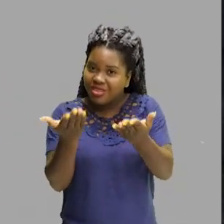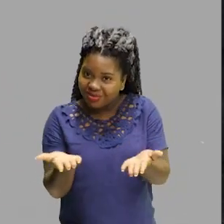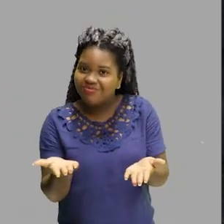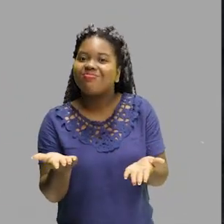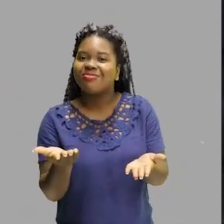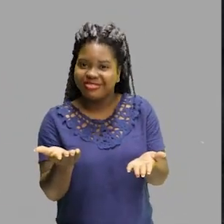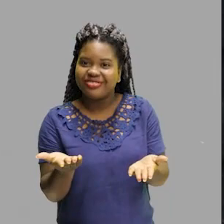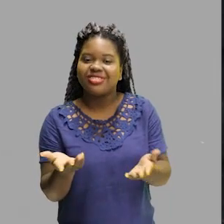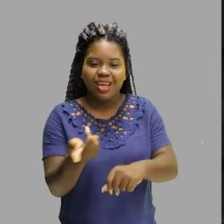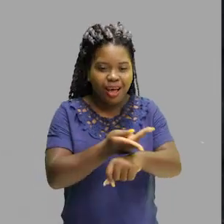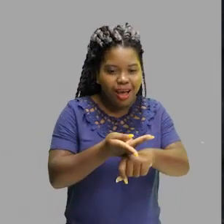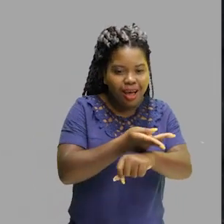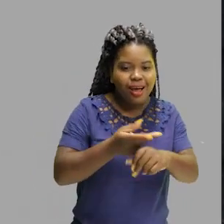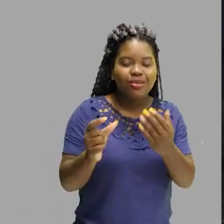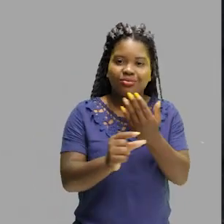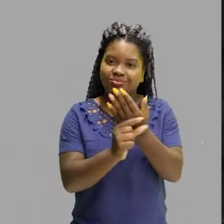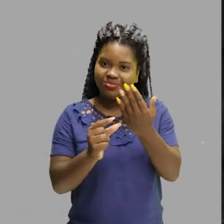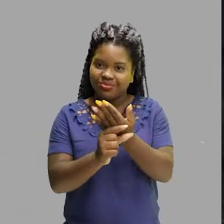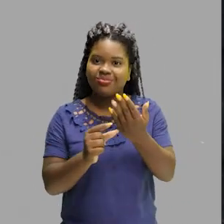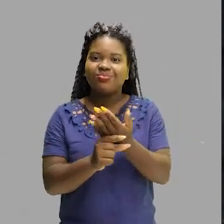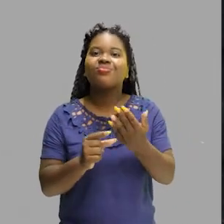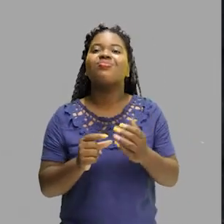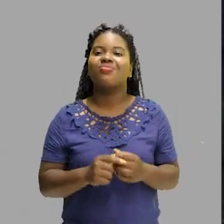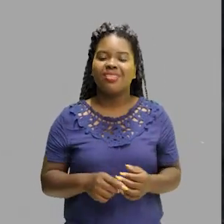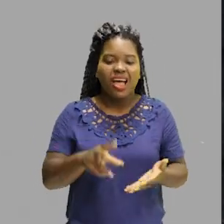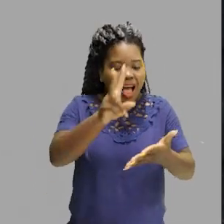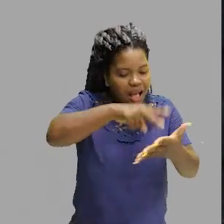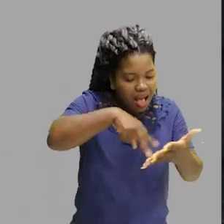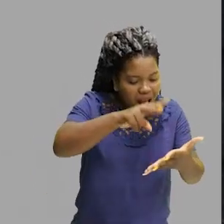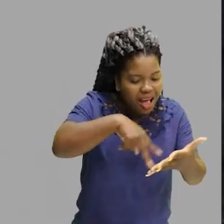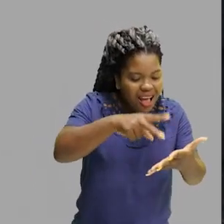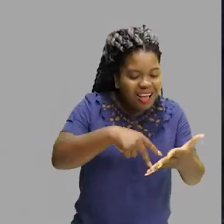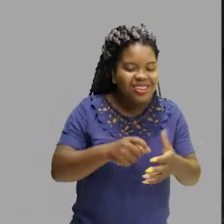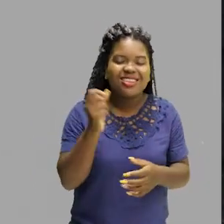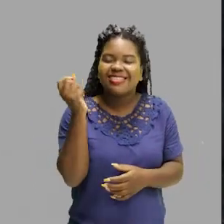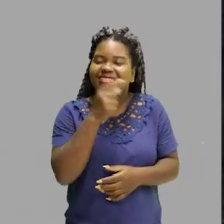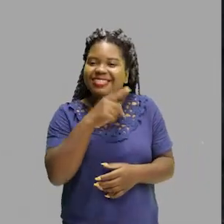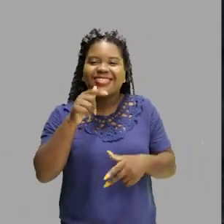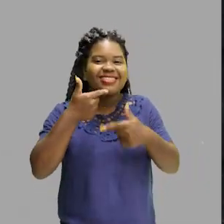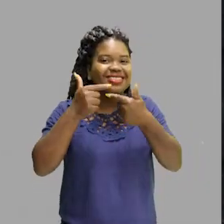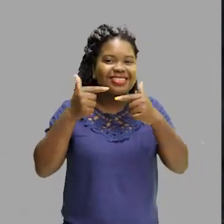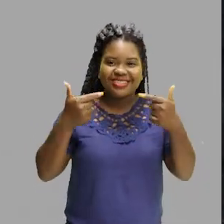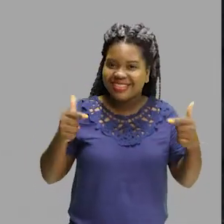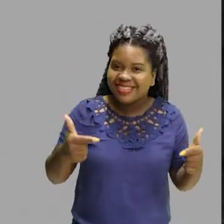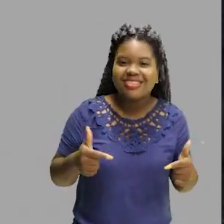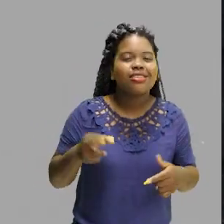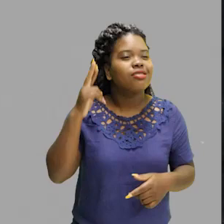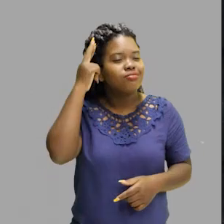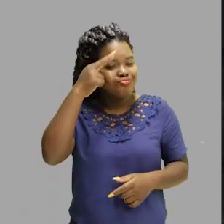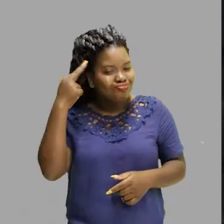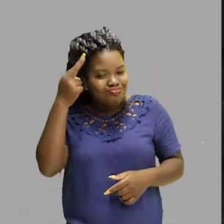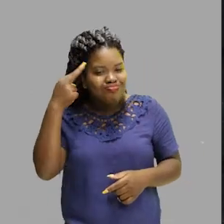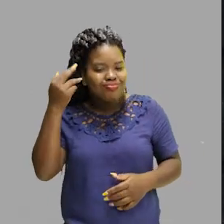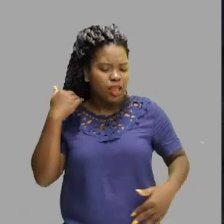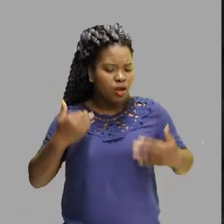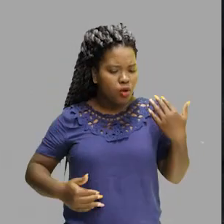procurar esta obra nos sites de busca, ler, se divertir e refletir sobre